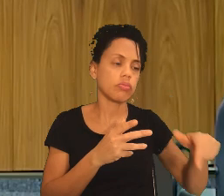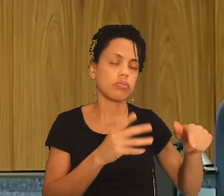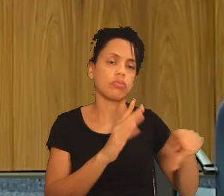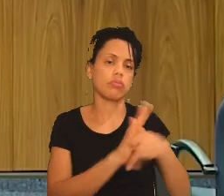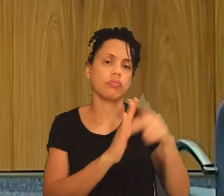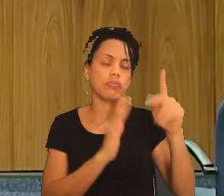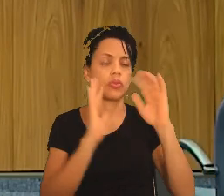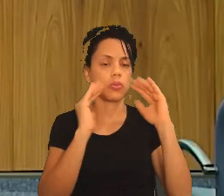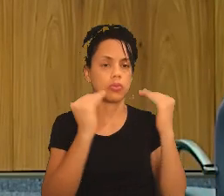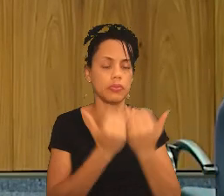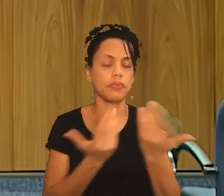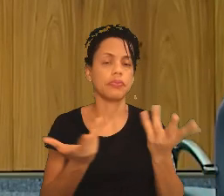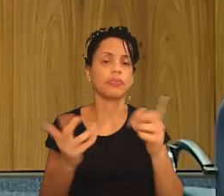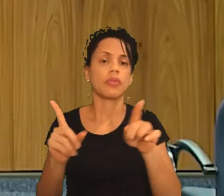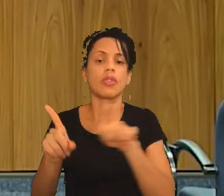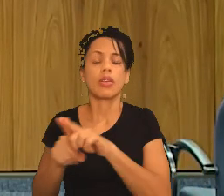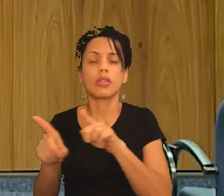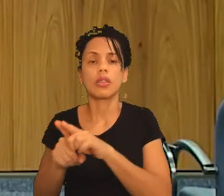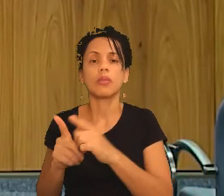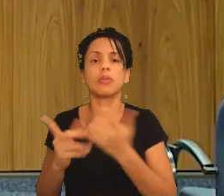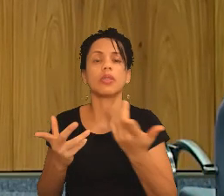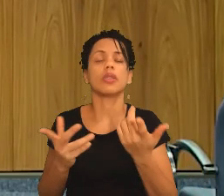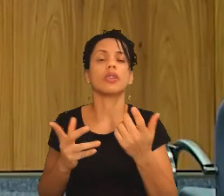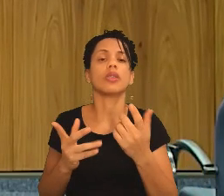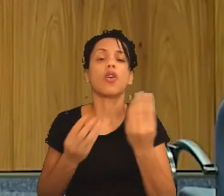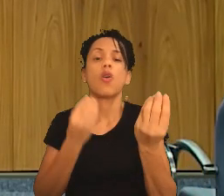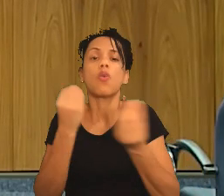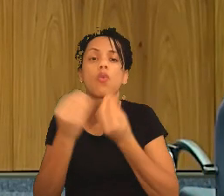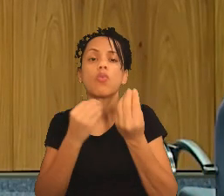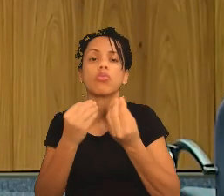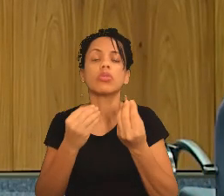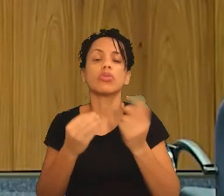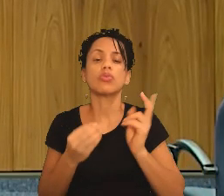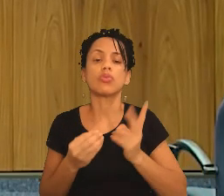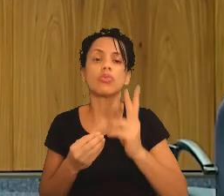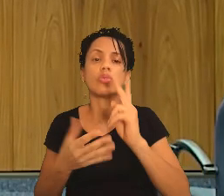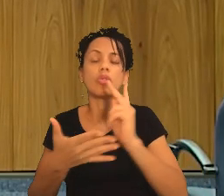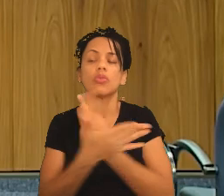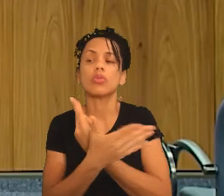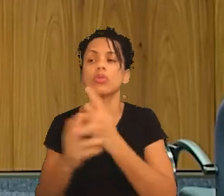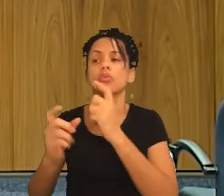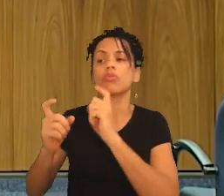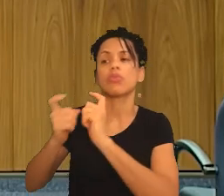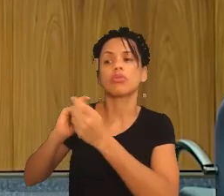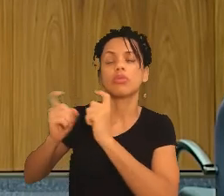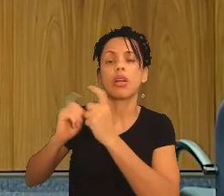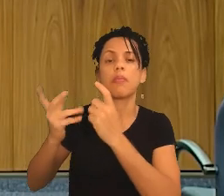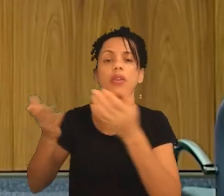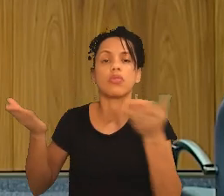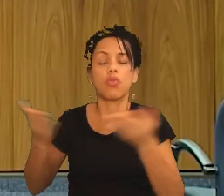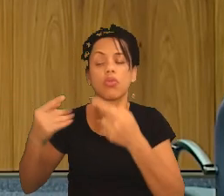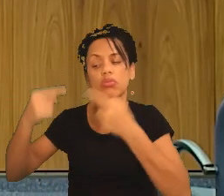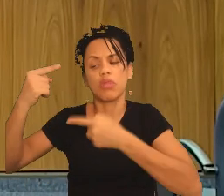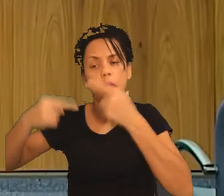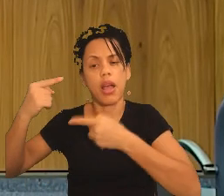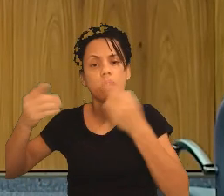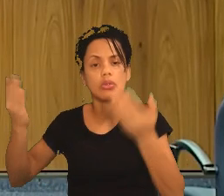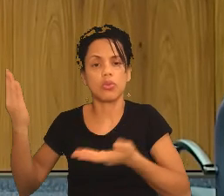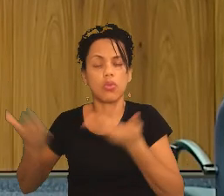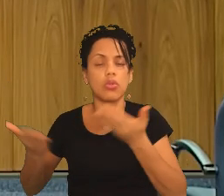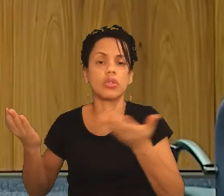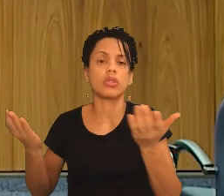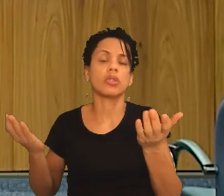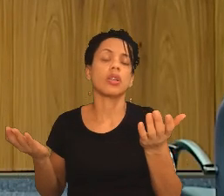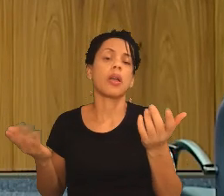de Coordenação e Revisão, que trata de povos indígenas e populações tradicionais, falar como é que isso, né, levou à